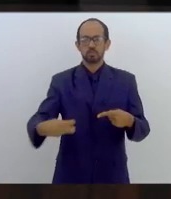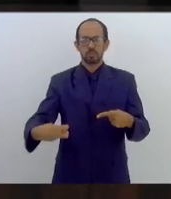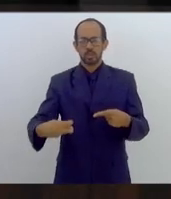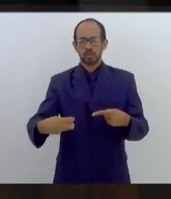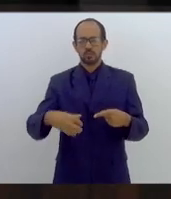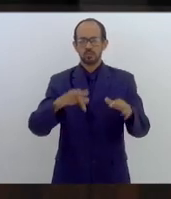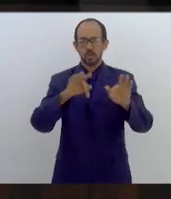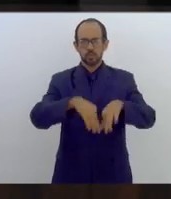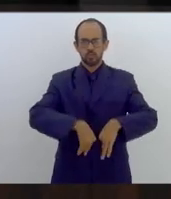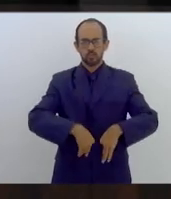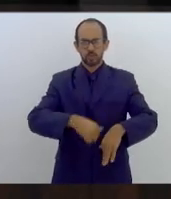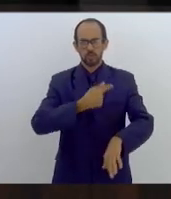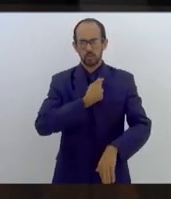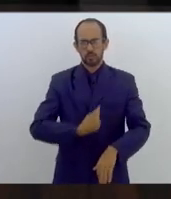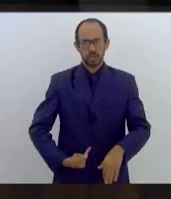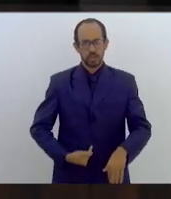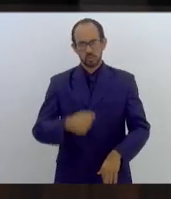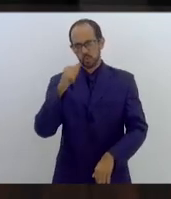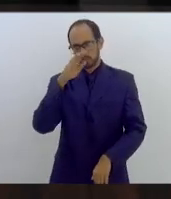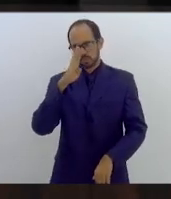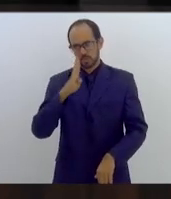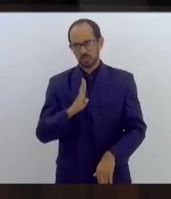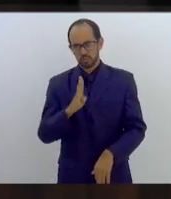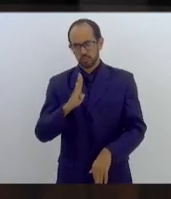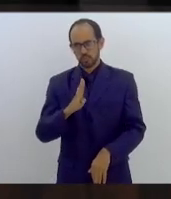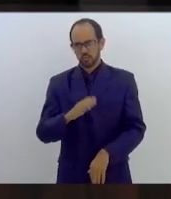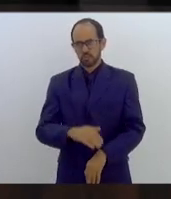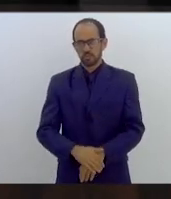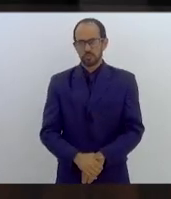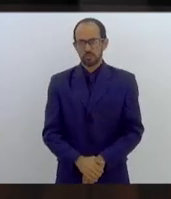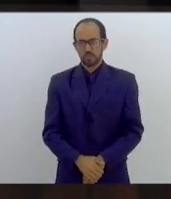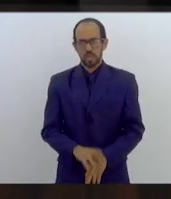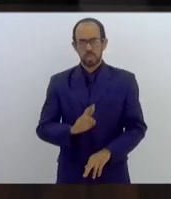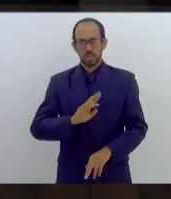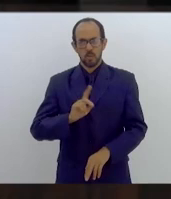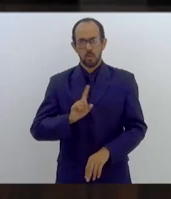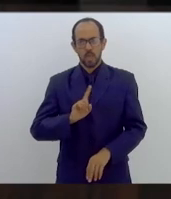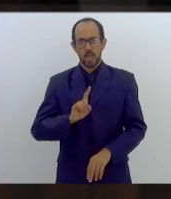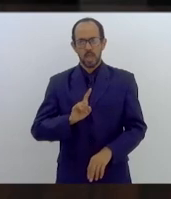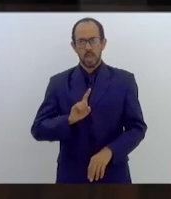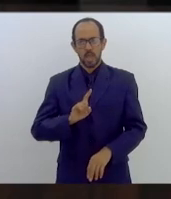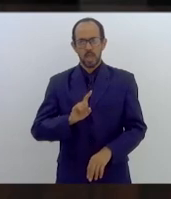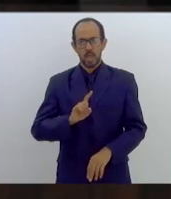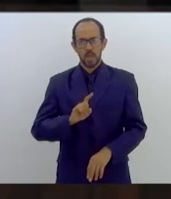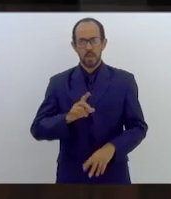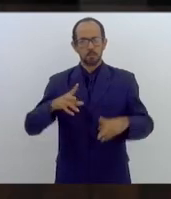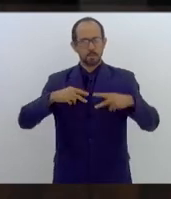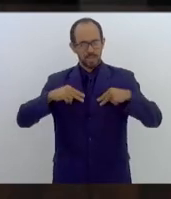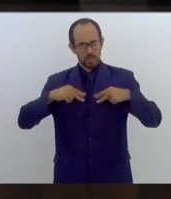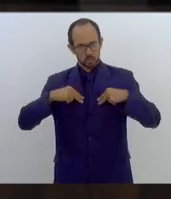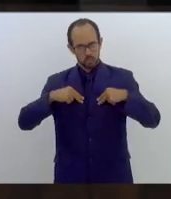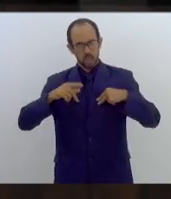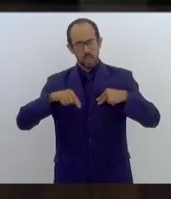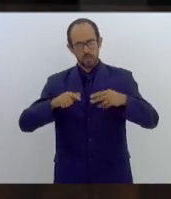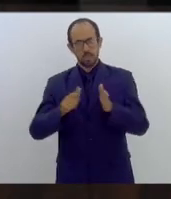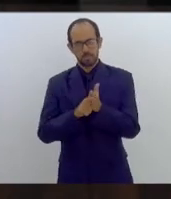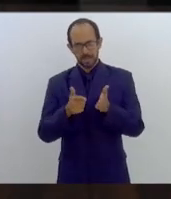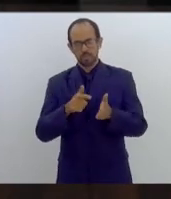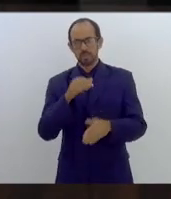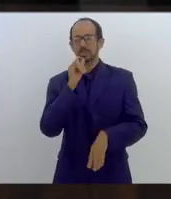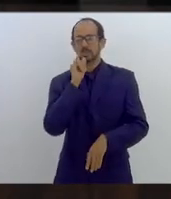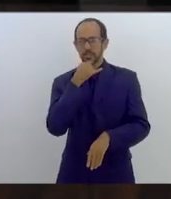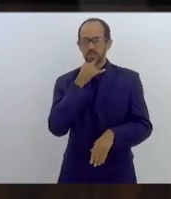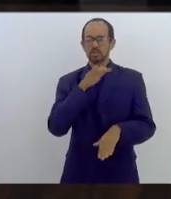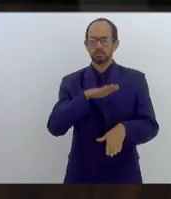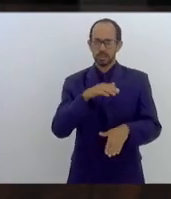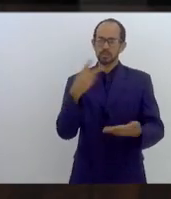governador no Brasil. Isso não é mérito, eu acho que é uma página triste do Estado do Rio de Janeiro,